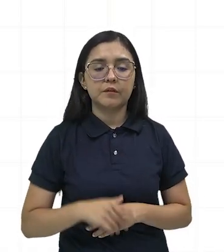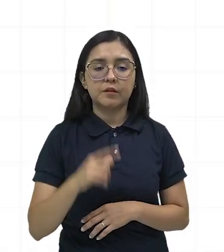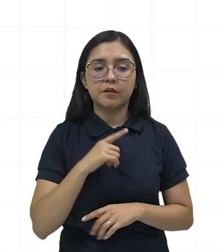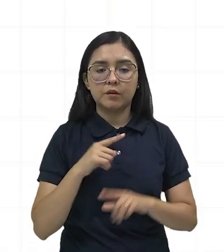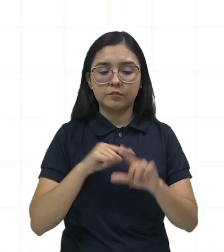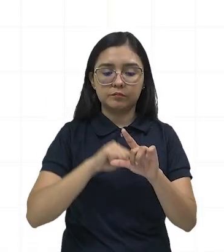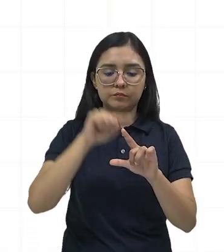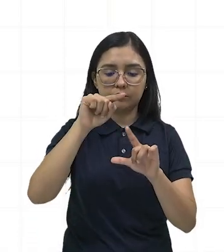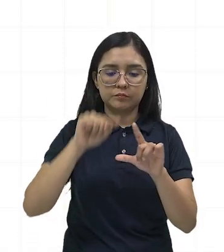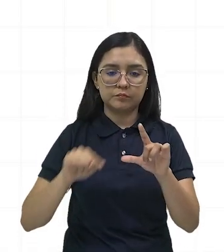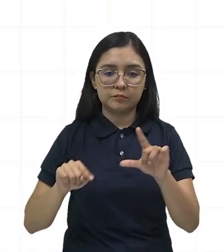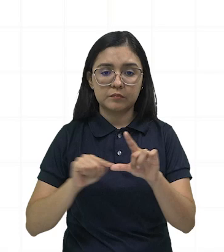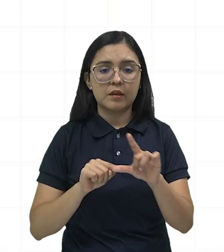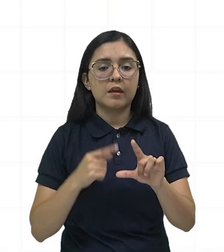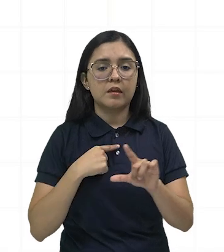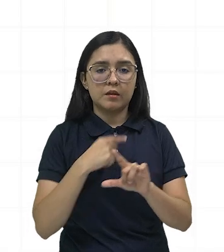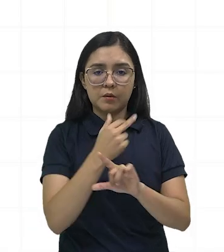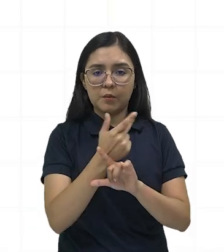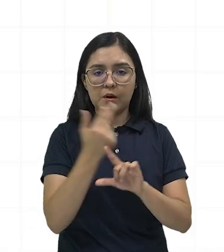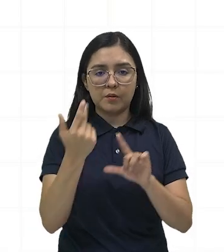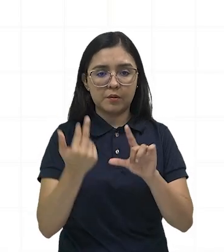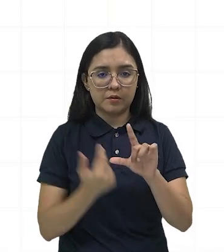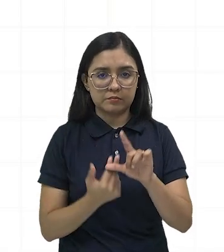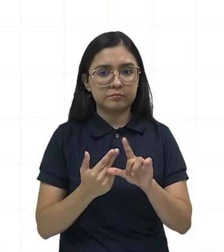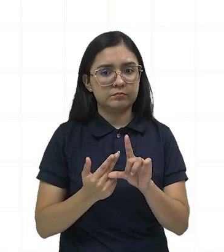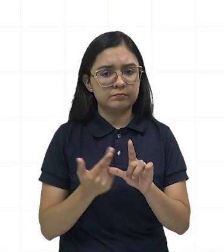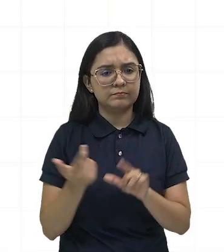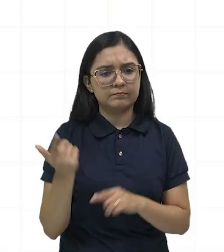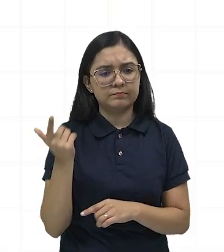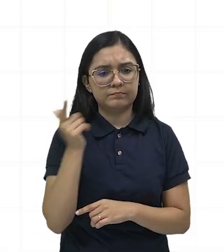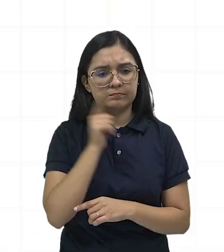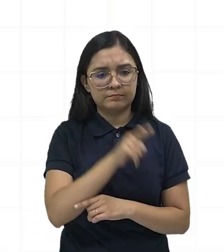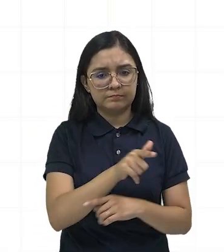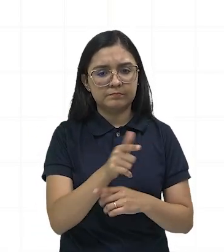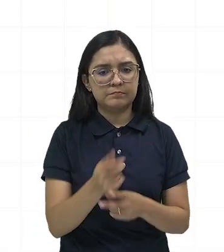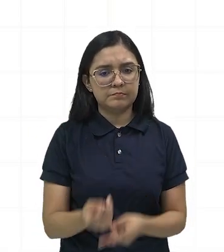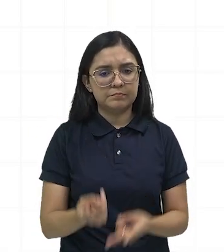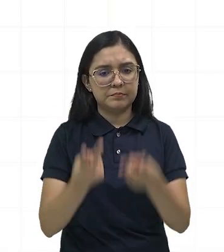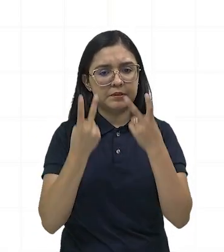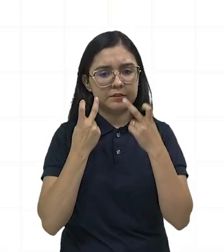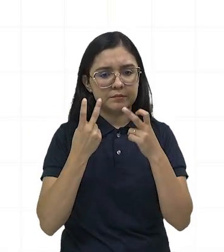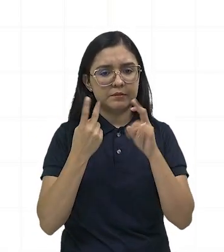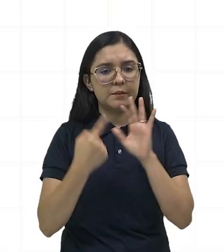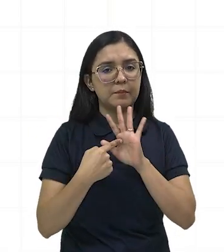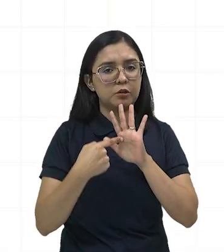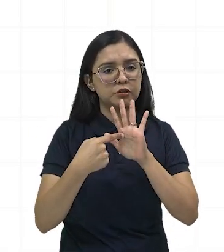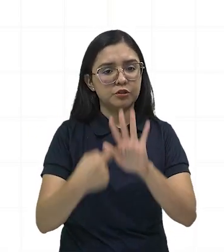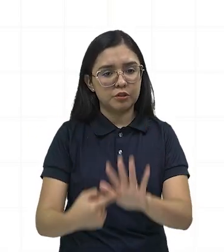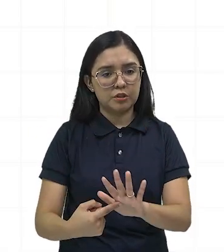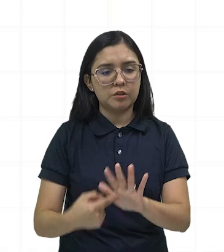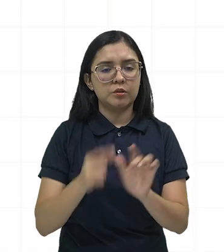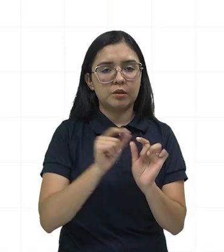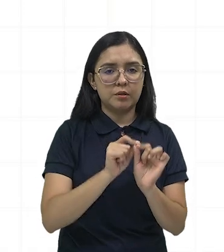três lados possuem medidas iguais. Nós conseguimos visualizar. Está escrito, está explícito aqui